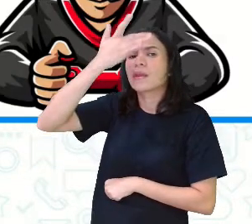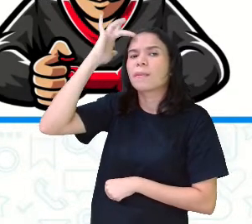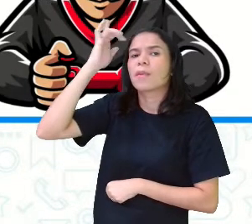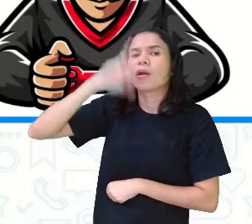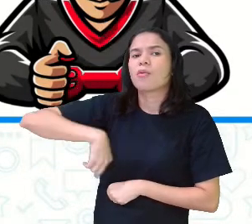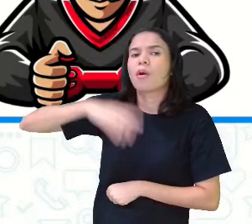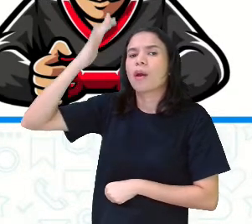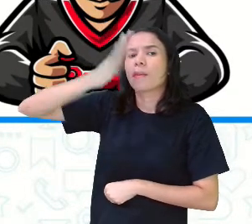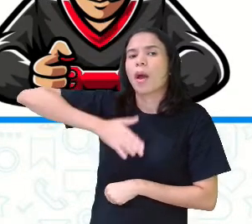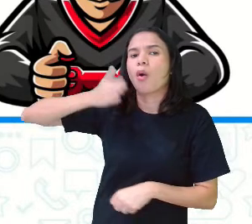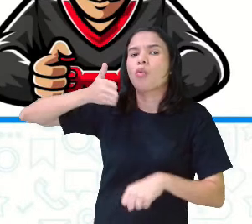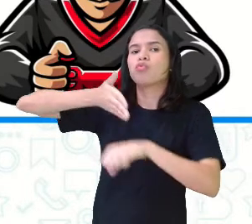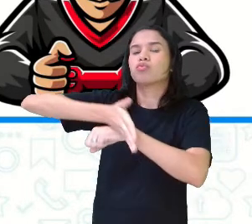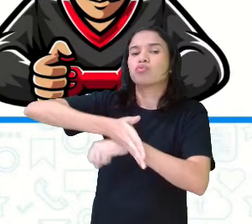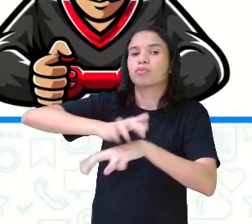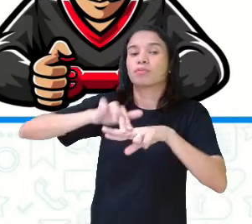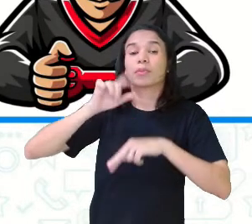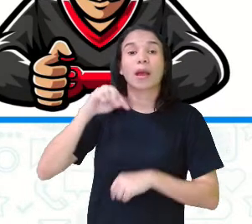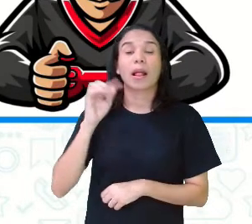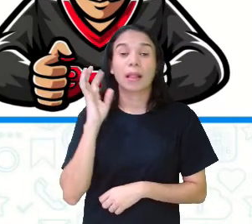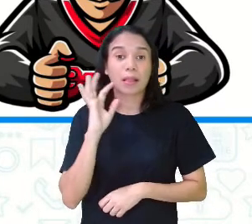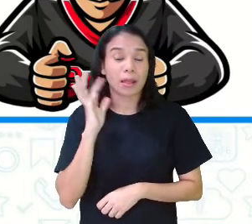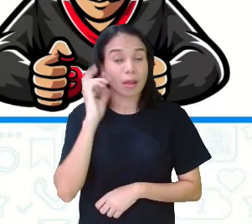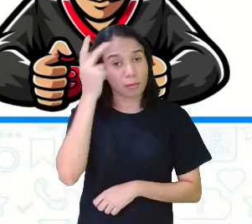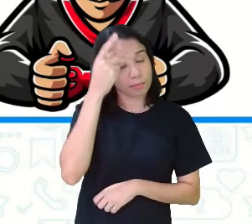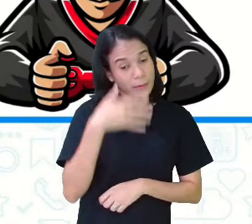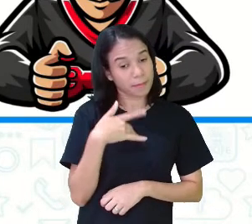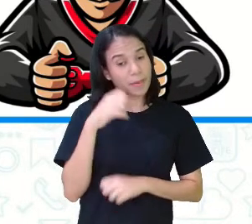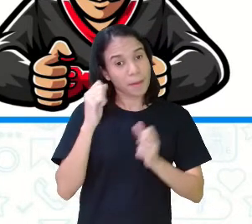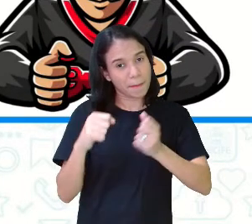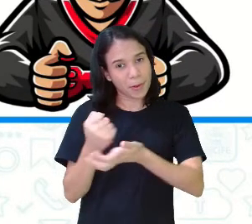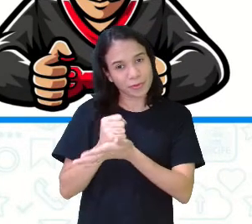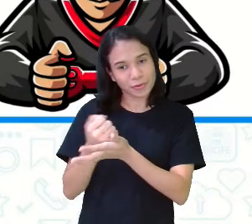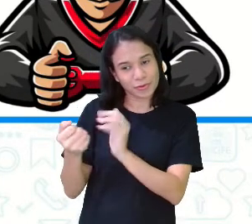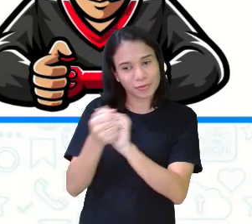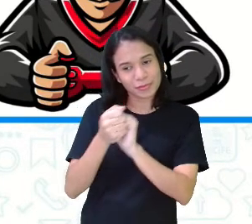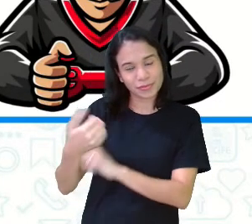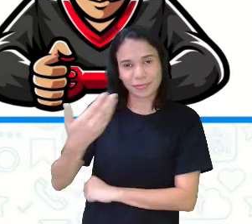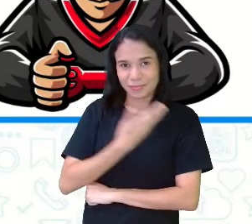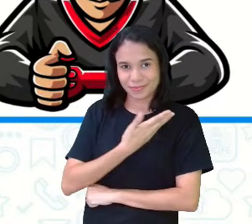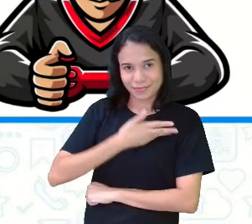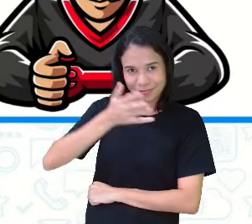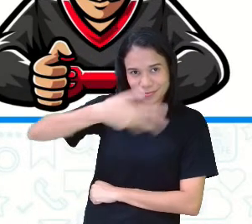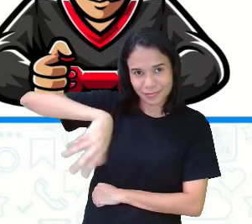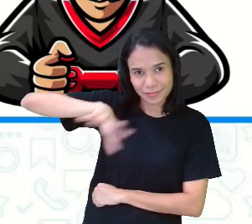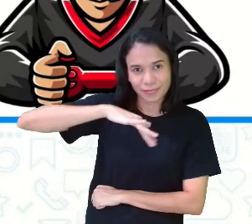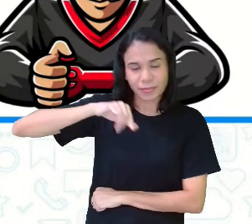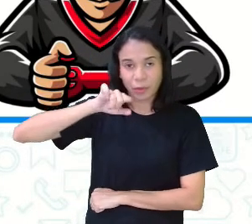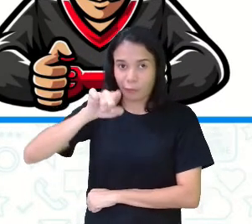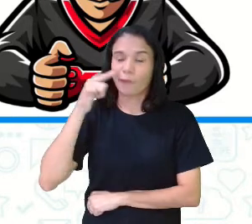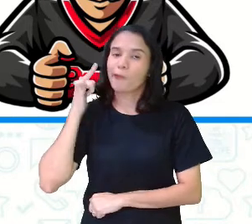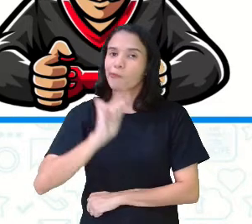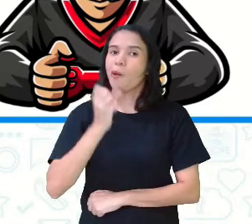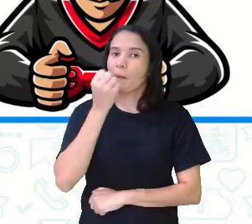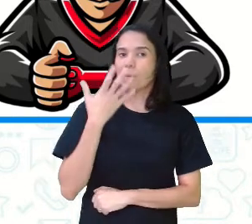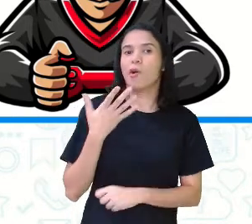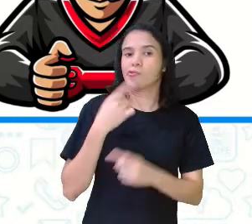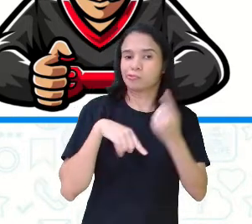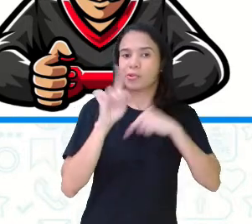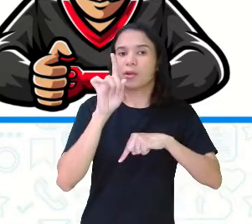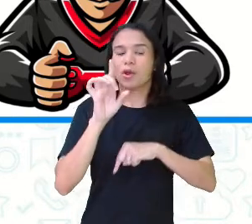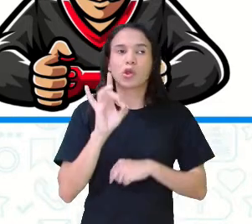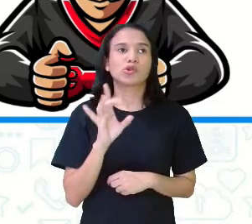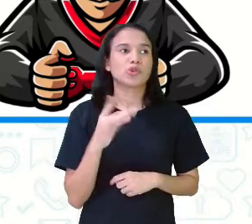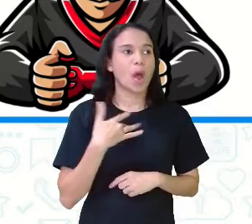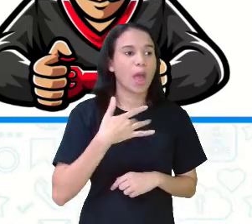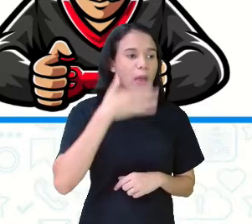zumbi infiltrado. O mais legal para mim é poder jogar com os amigos. Para você conseguir jogar bem, não adianta